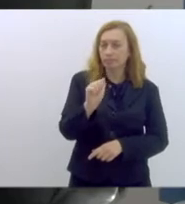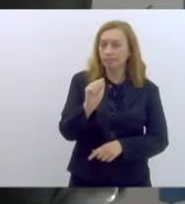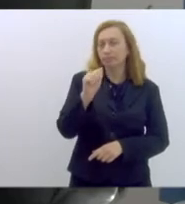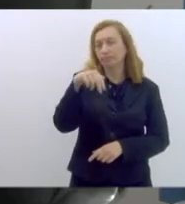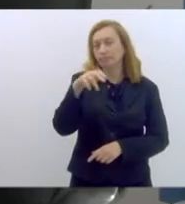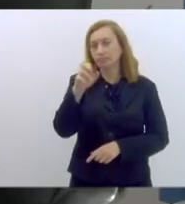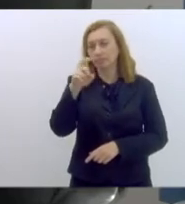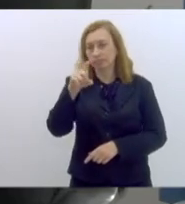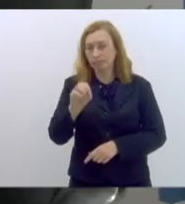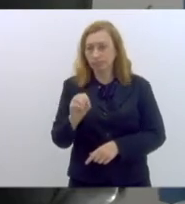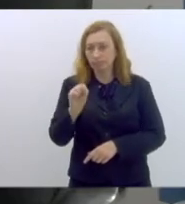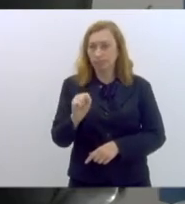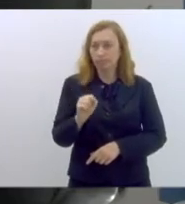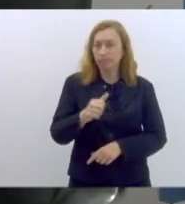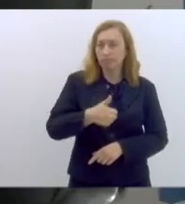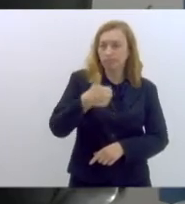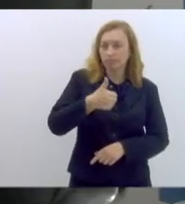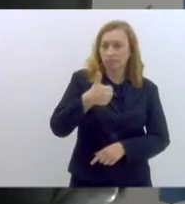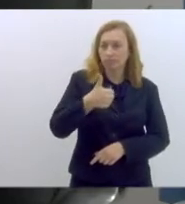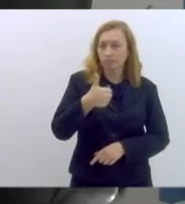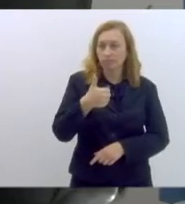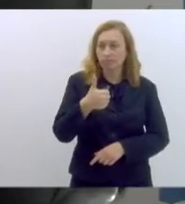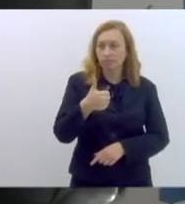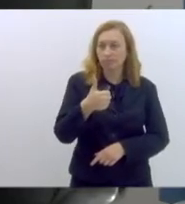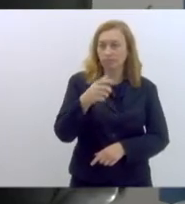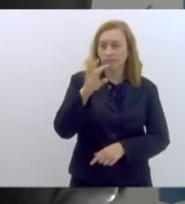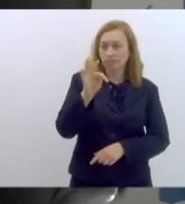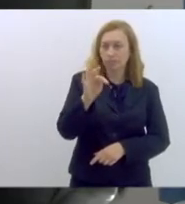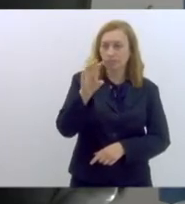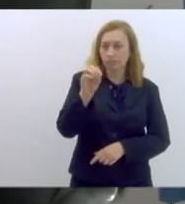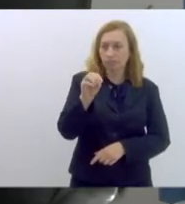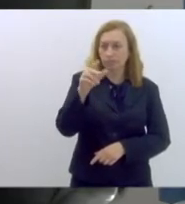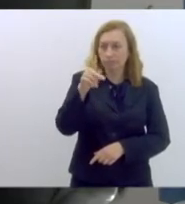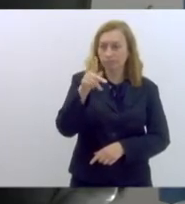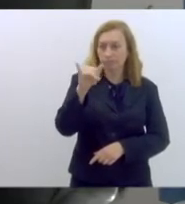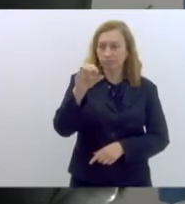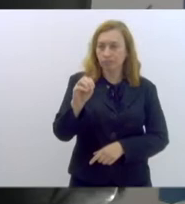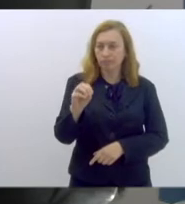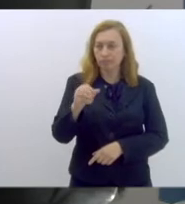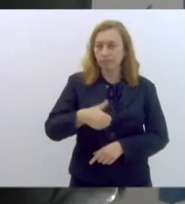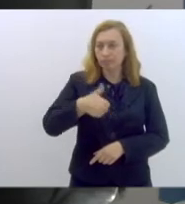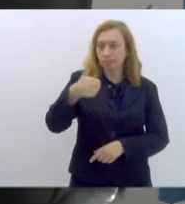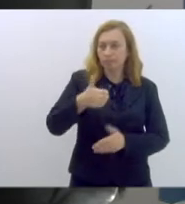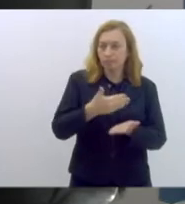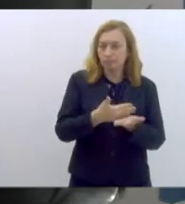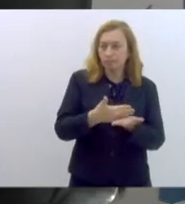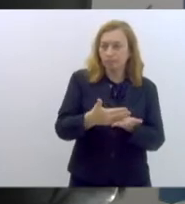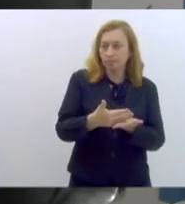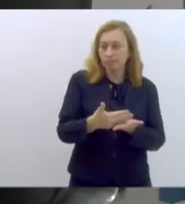pé de página, tópico 1, o saldo inicial em